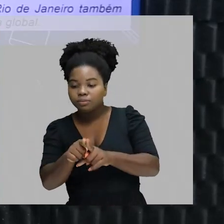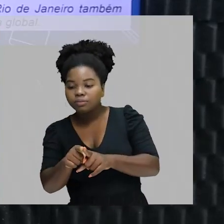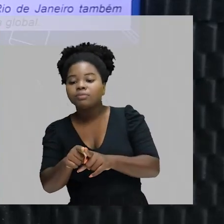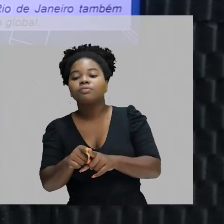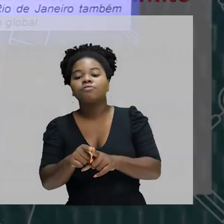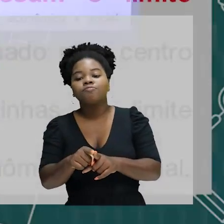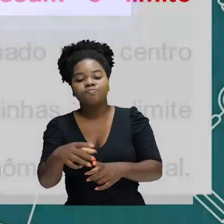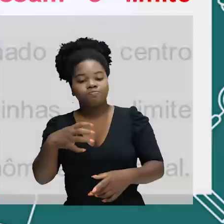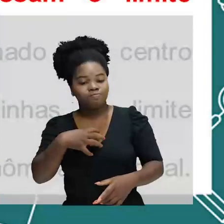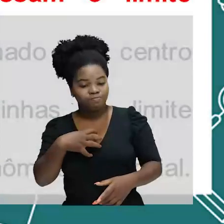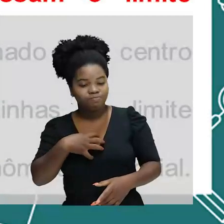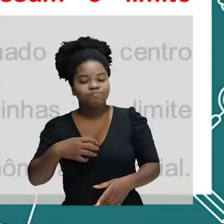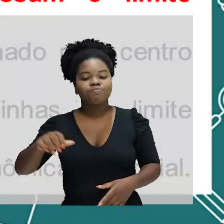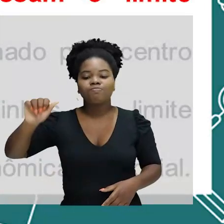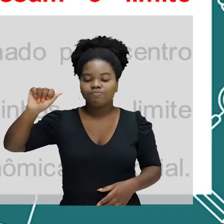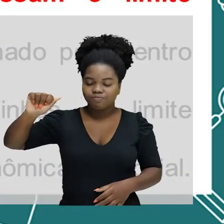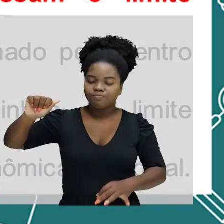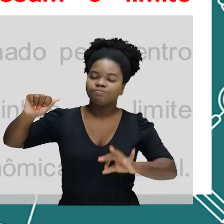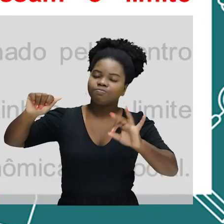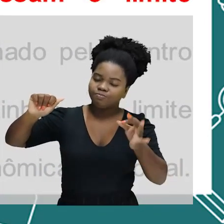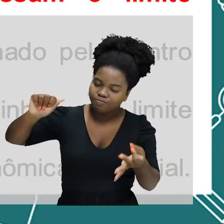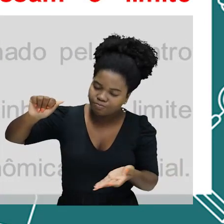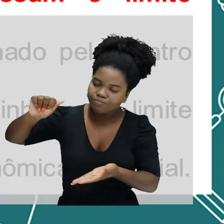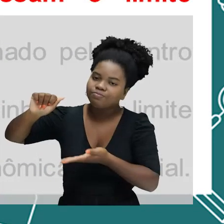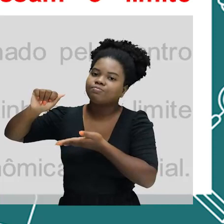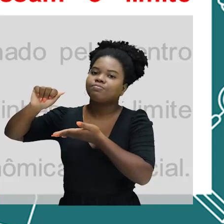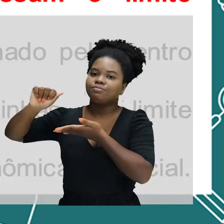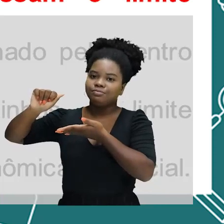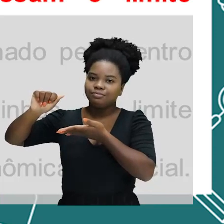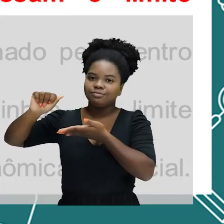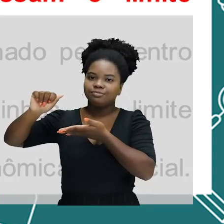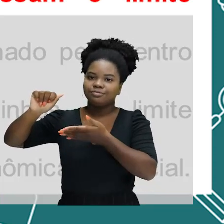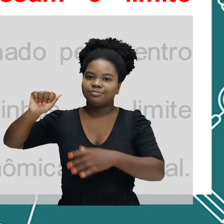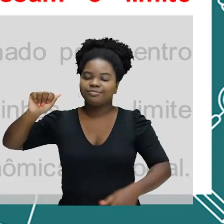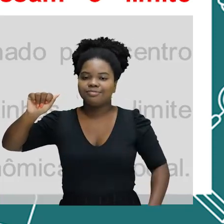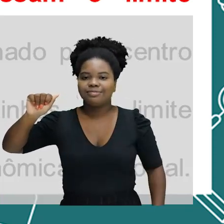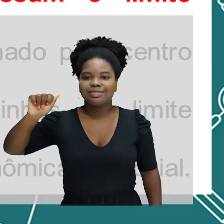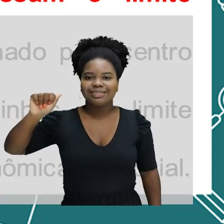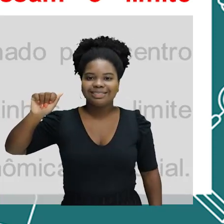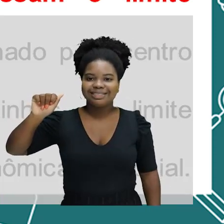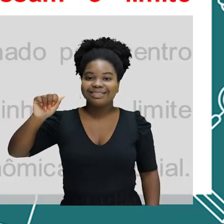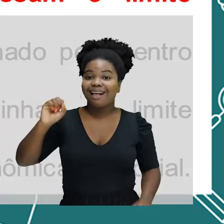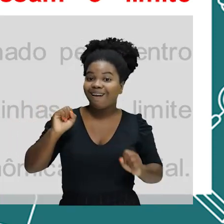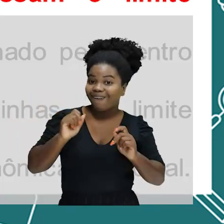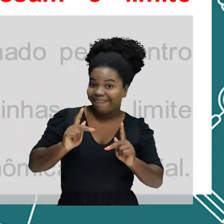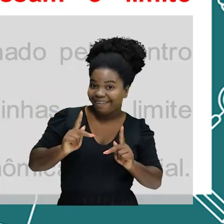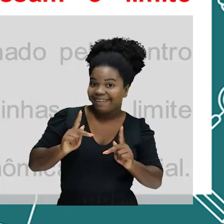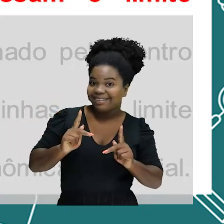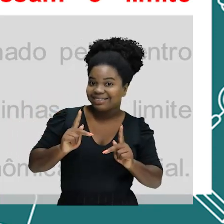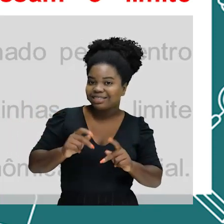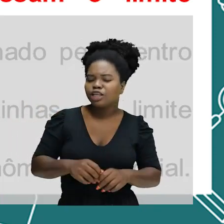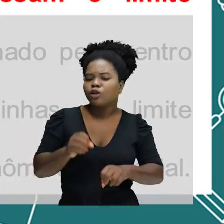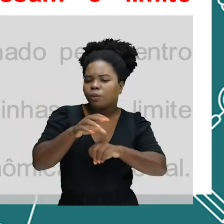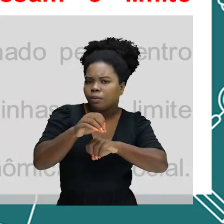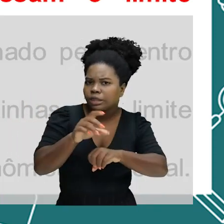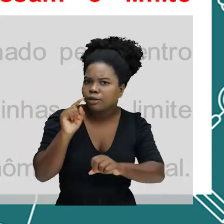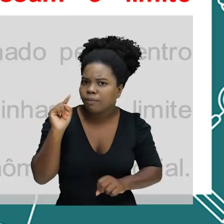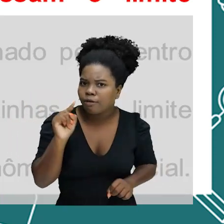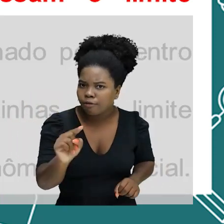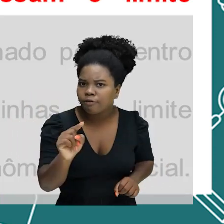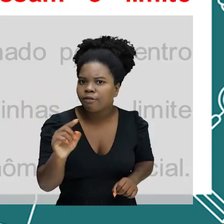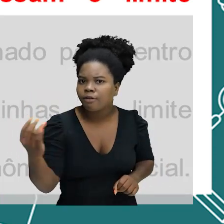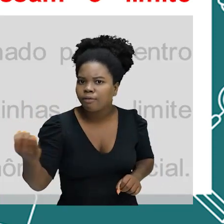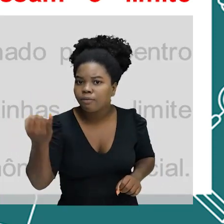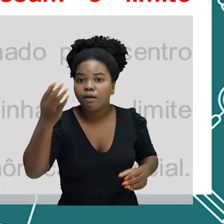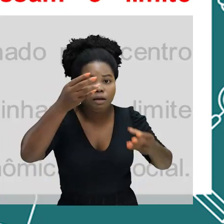exemplo, Salvador. Então, a nossa alternativa aqui é a letra A. Belezinha? Só te dou uma dica importante,